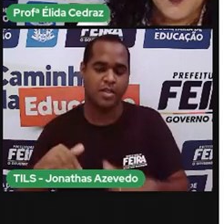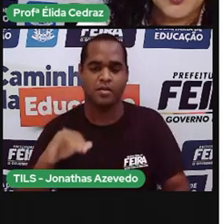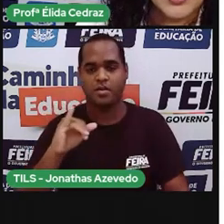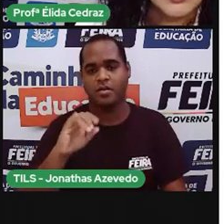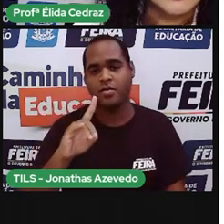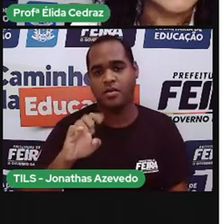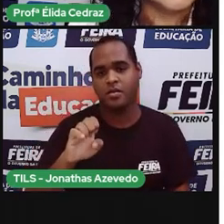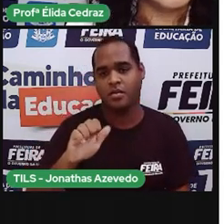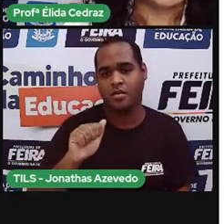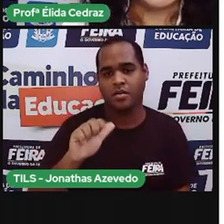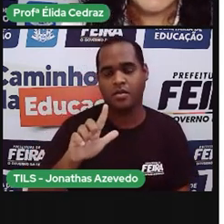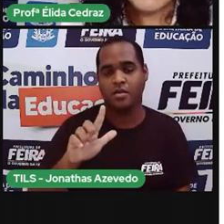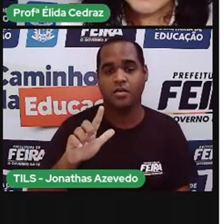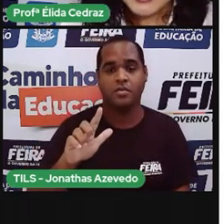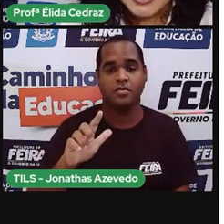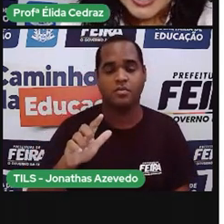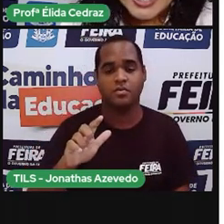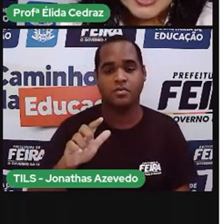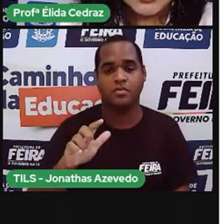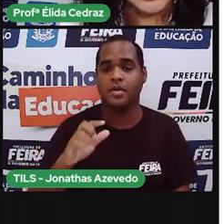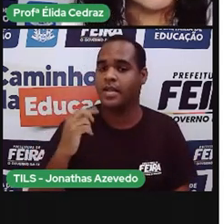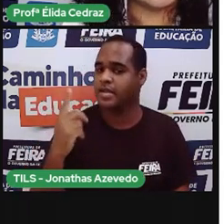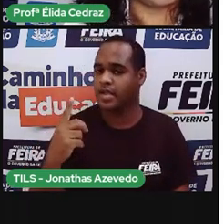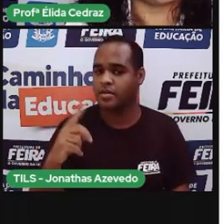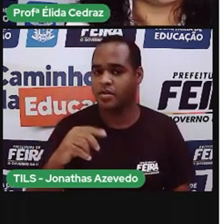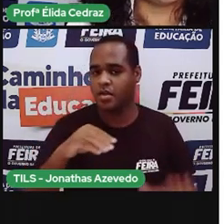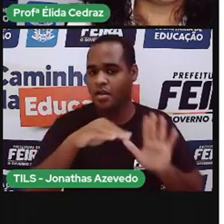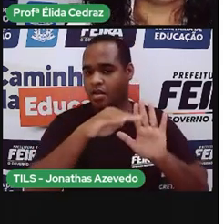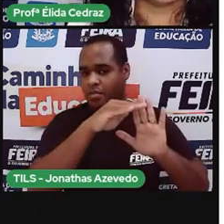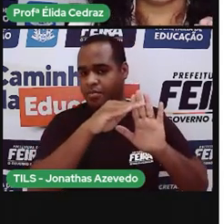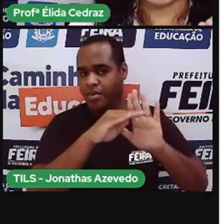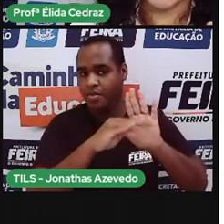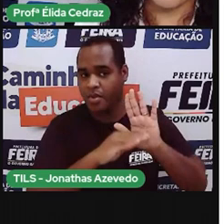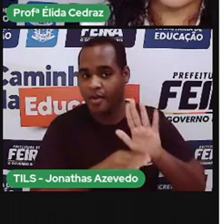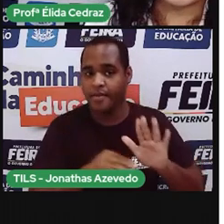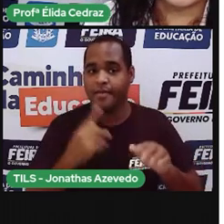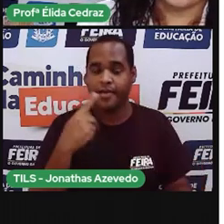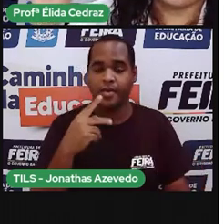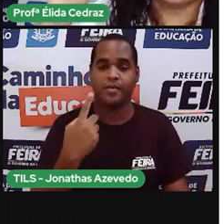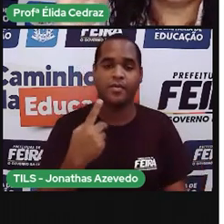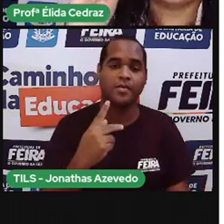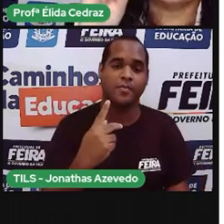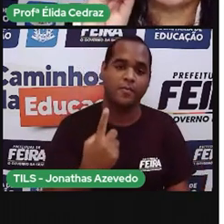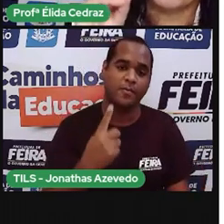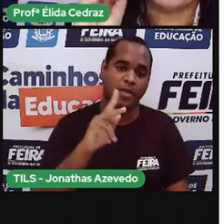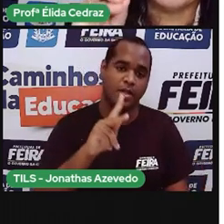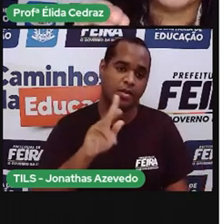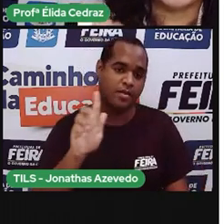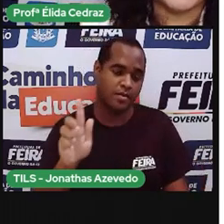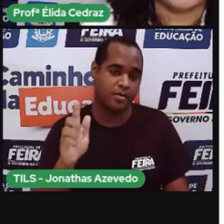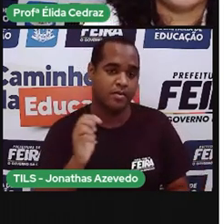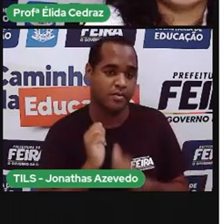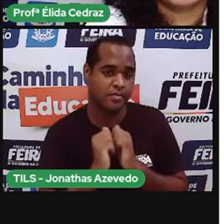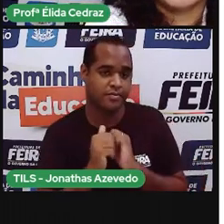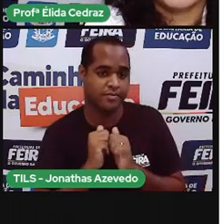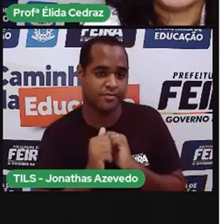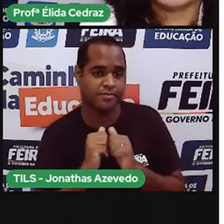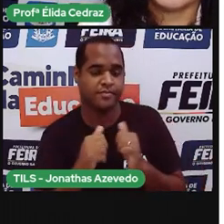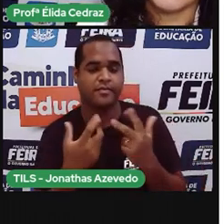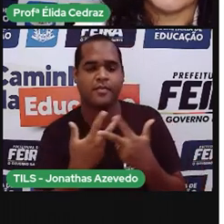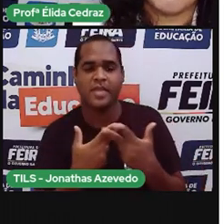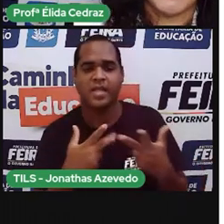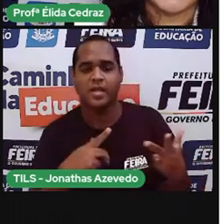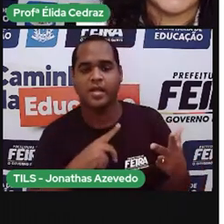Ideal. Nas linhas, nós temos 1 quilo de arroz. Quanto custou 1 quilo de arroz